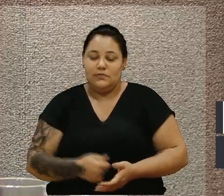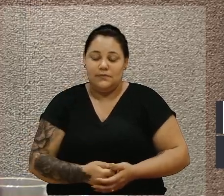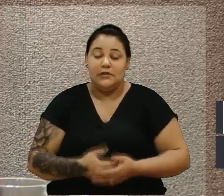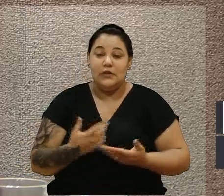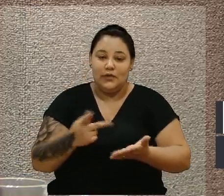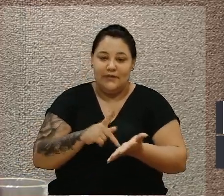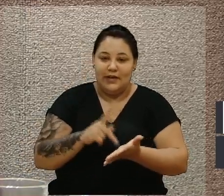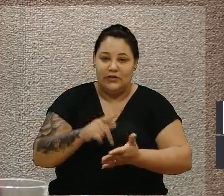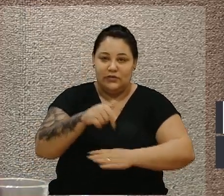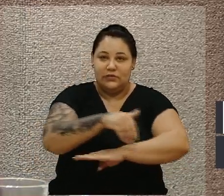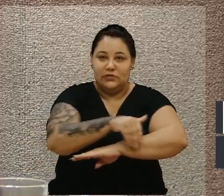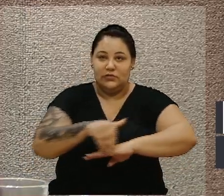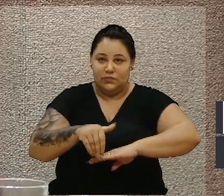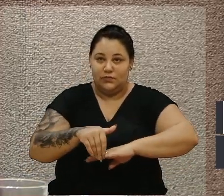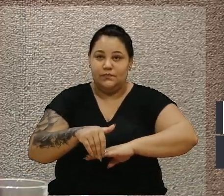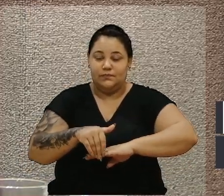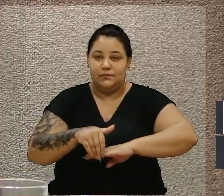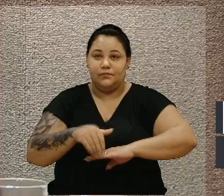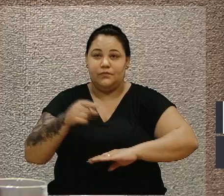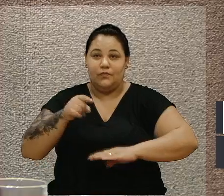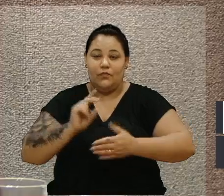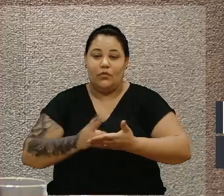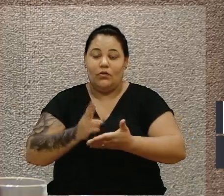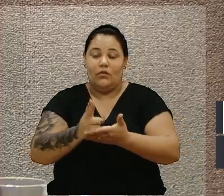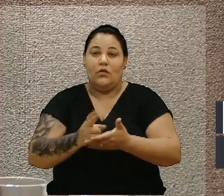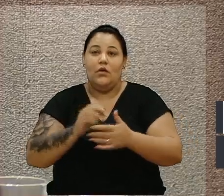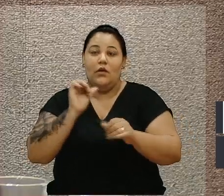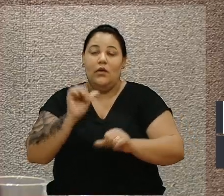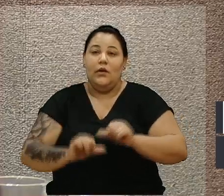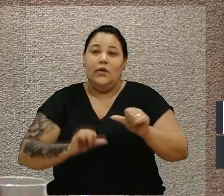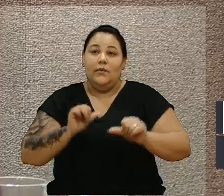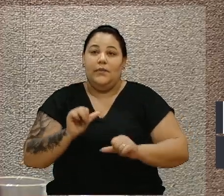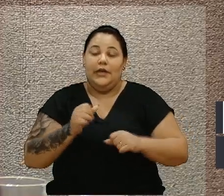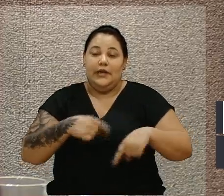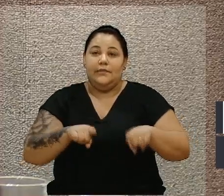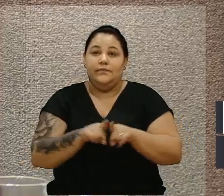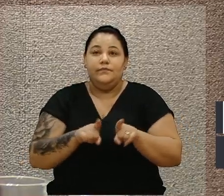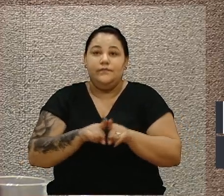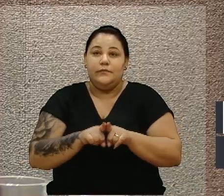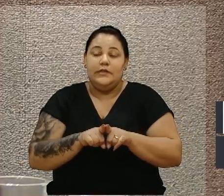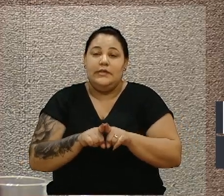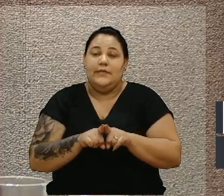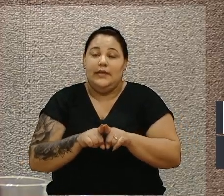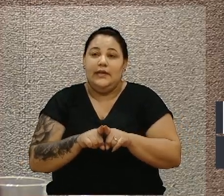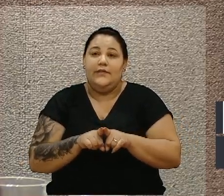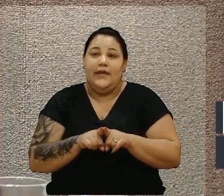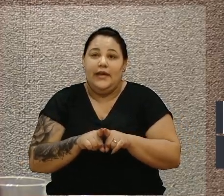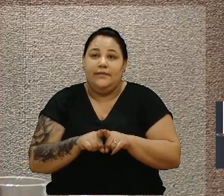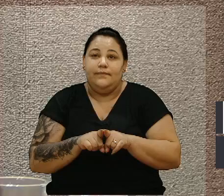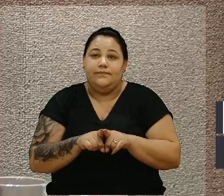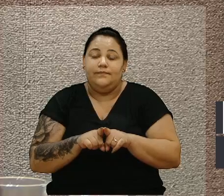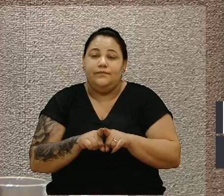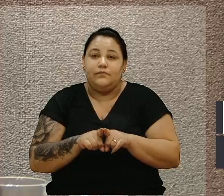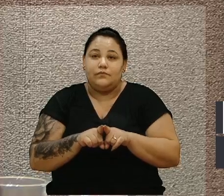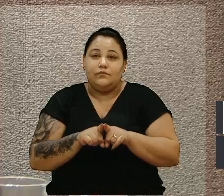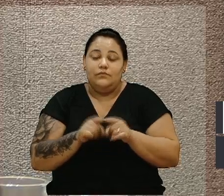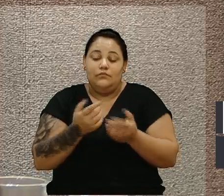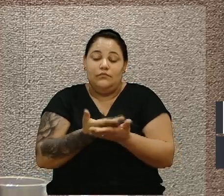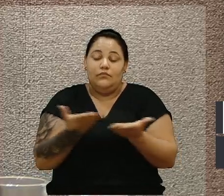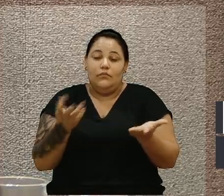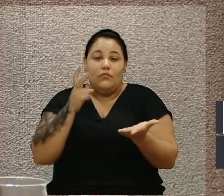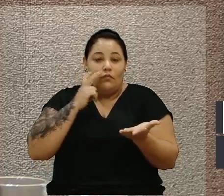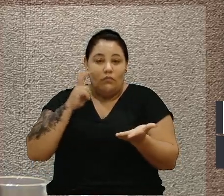fato, a Plácido de Castro vai acabar se transformando num grande espaço cultural da cidade, né? Porque ela agrega